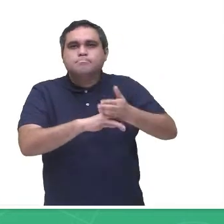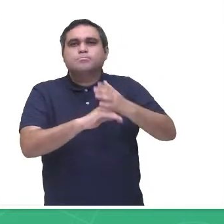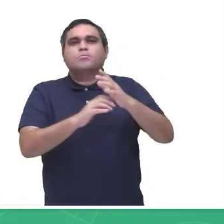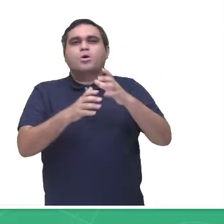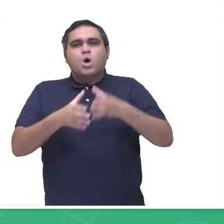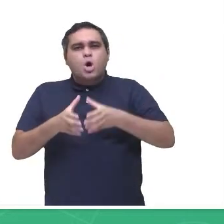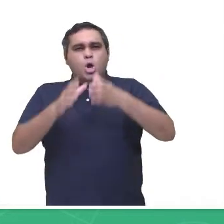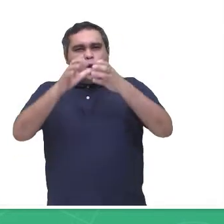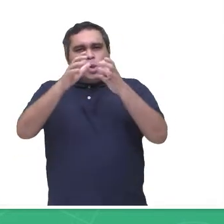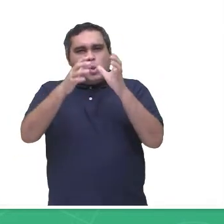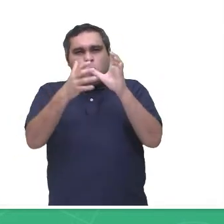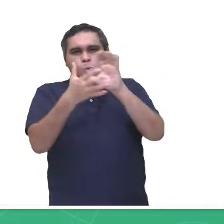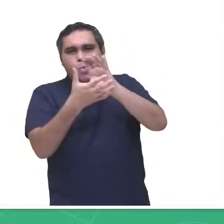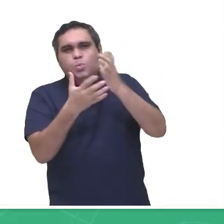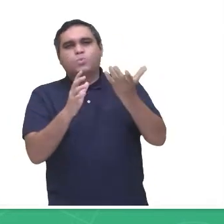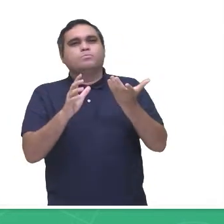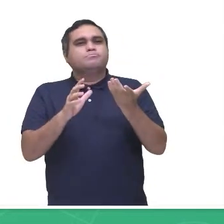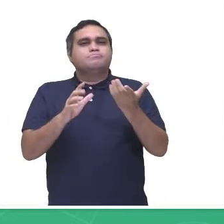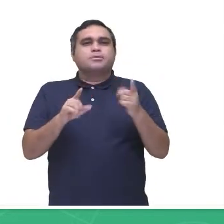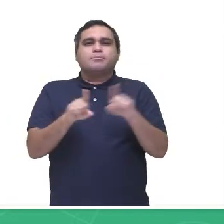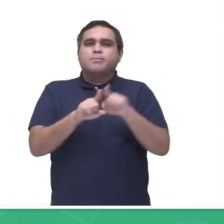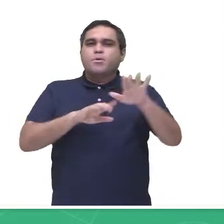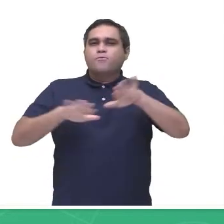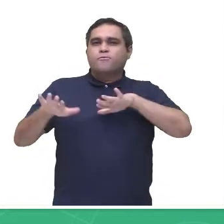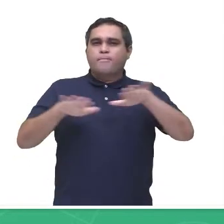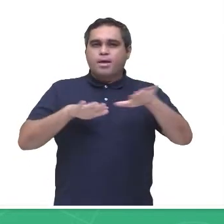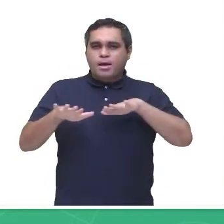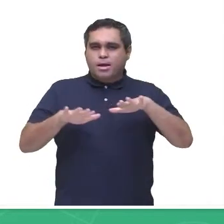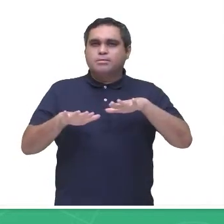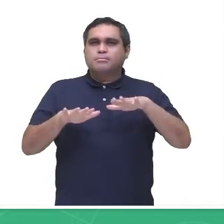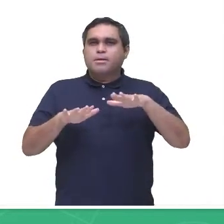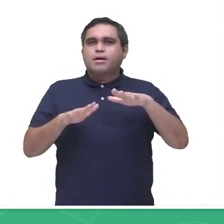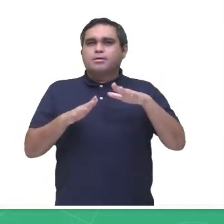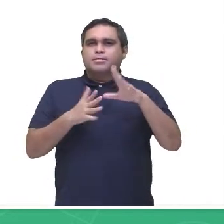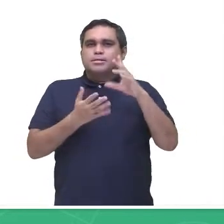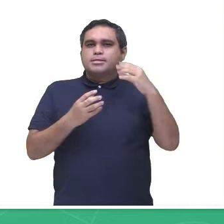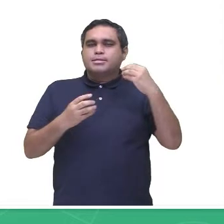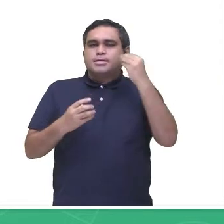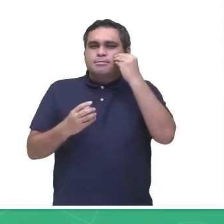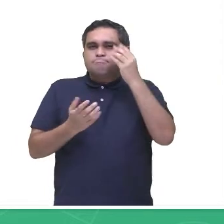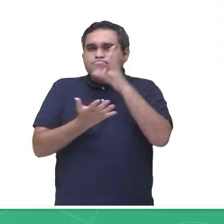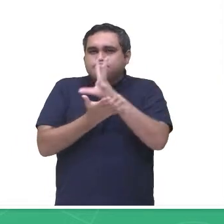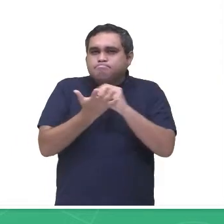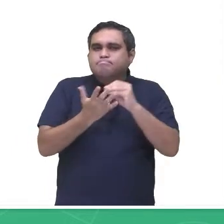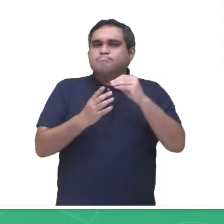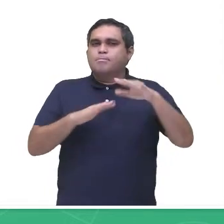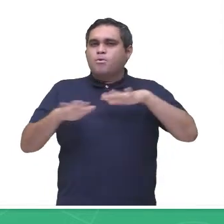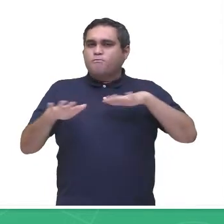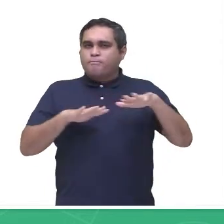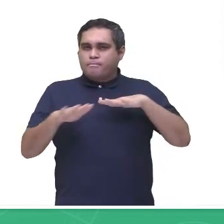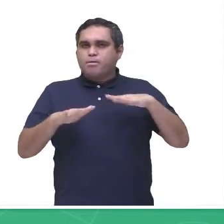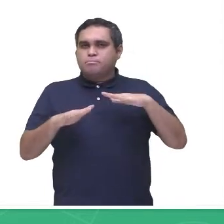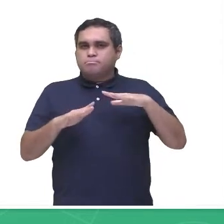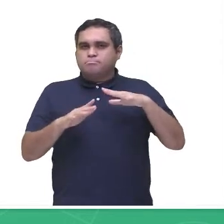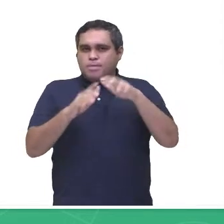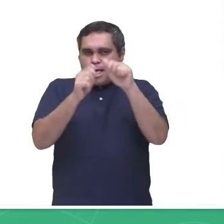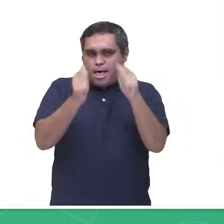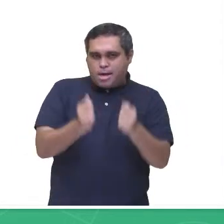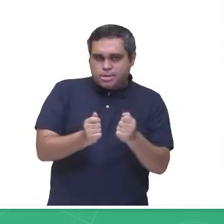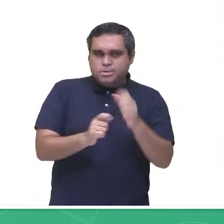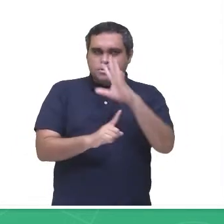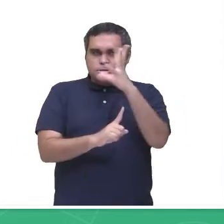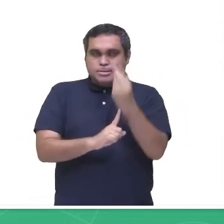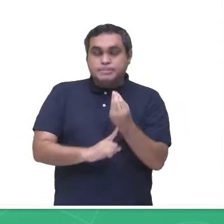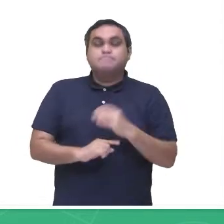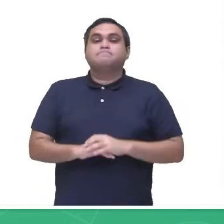do movimento também dessa arquitetura vai estar muito presente. Entrelaçamento entre a arquitetura e